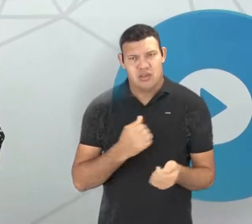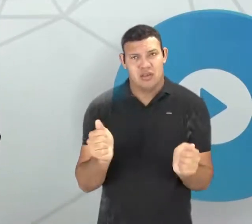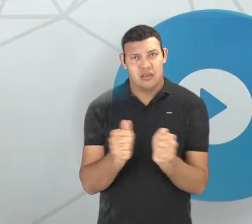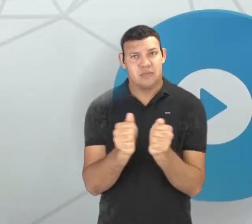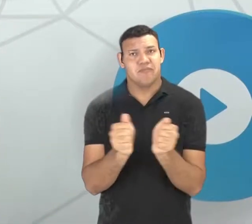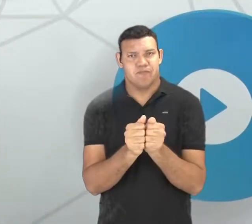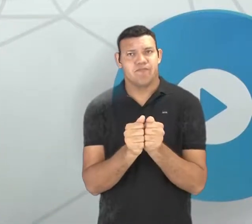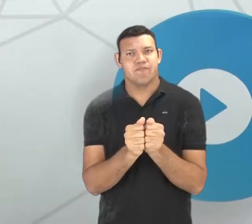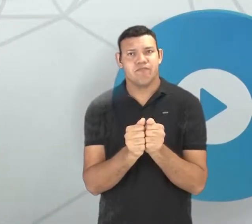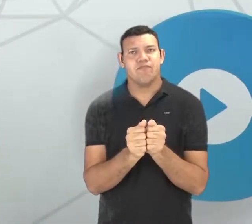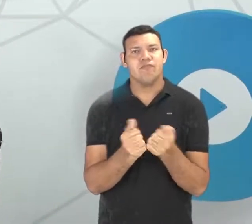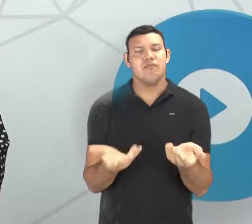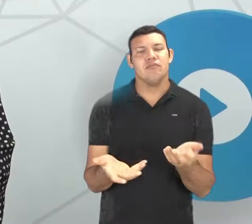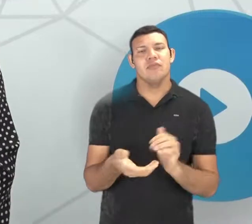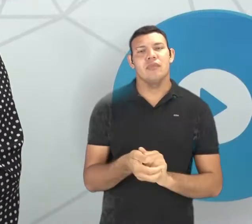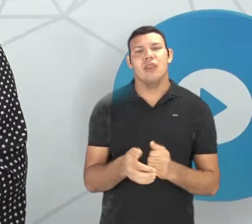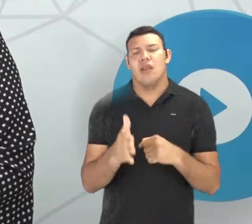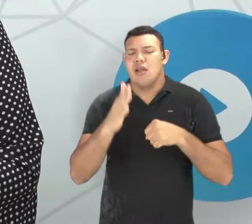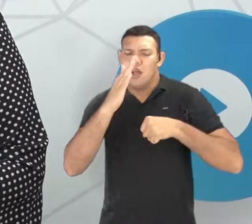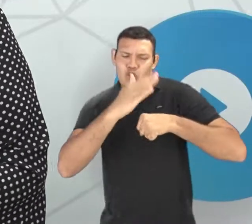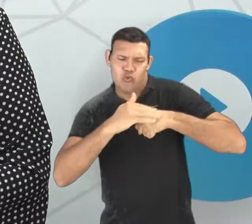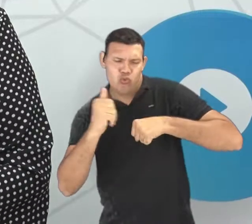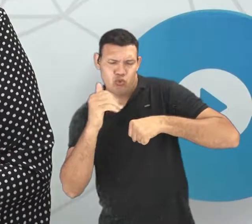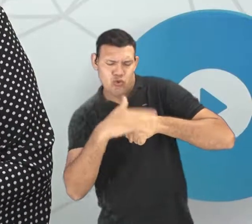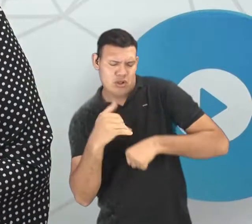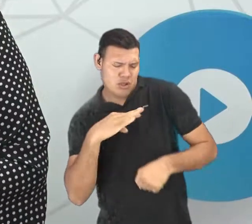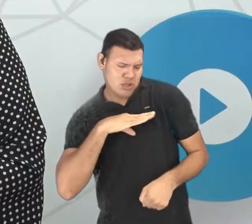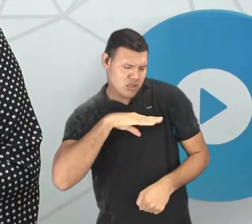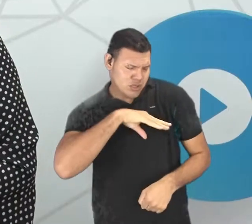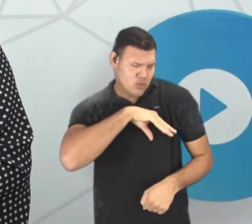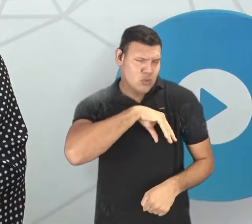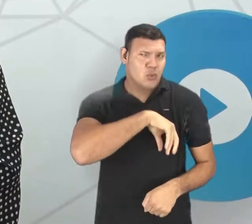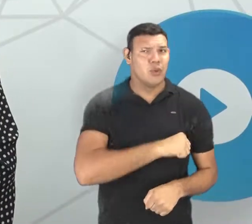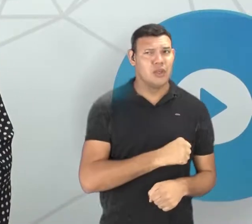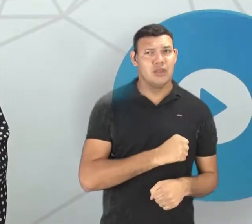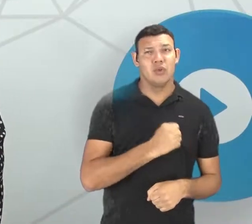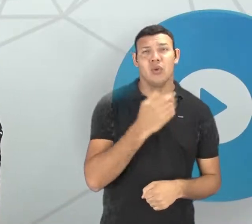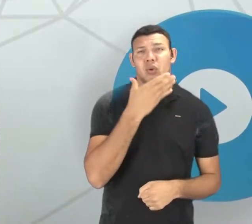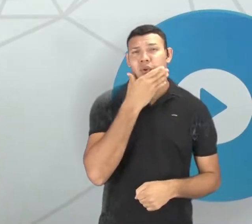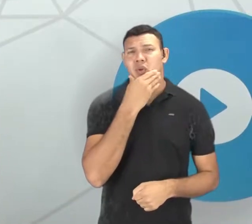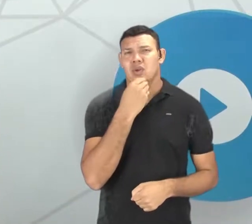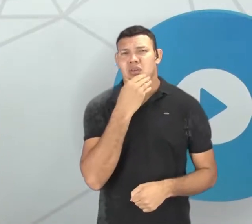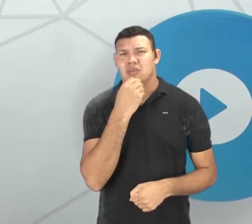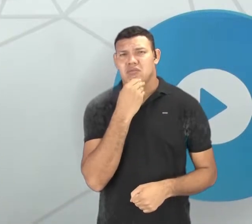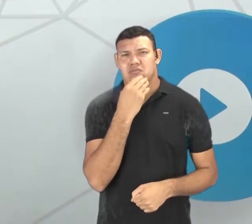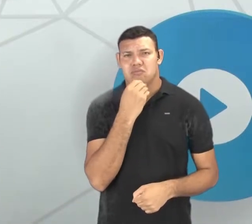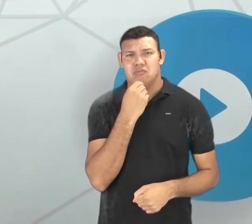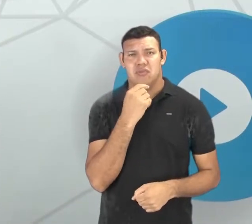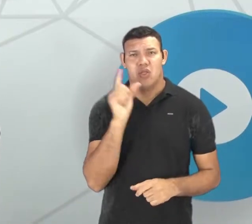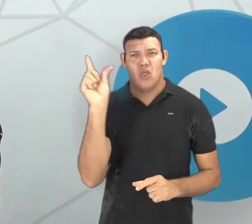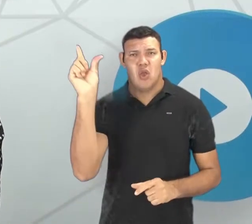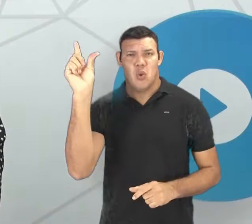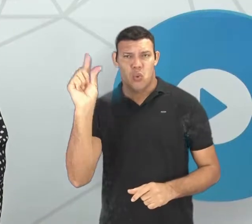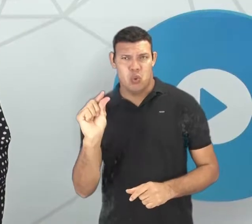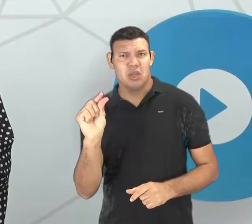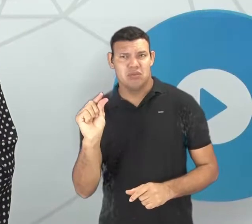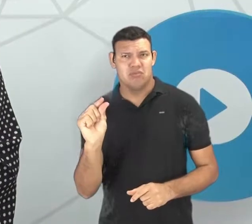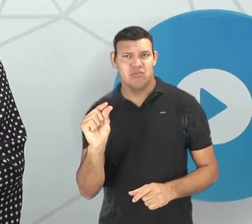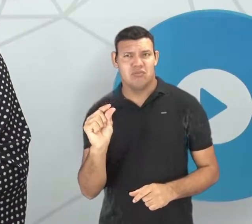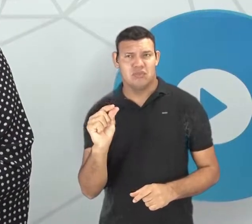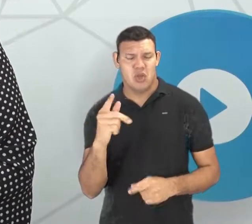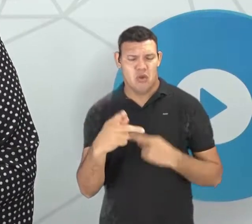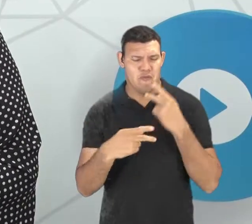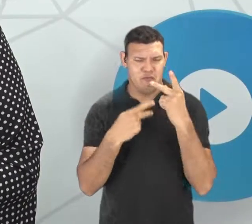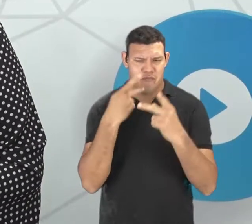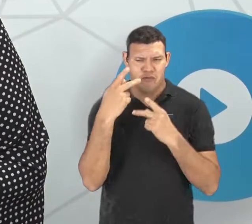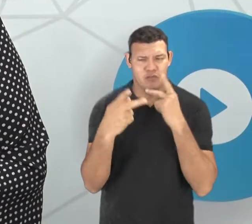que são numa relação de afeto, de amor, e daí o homem passa a desmerecer a sua mulher.